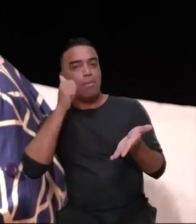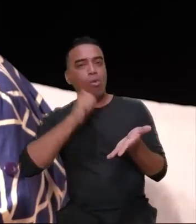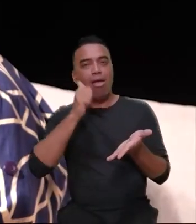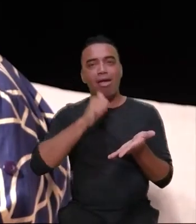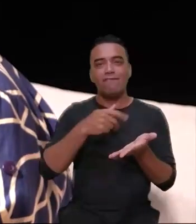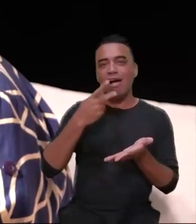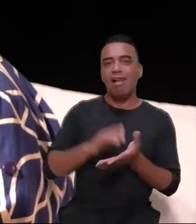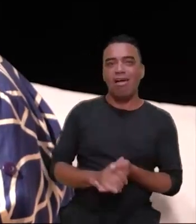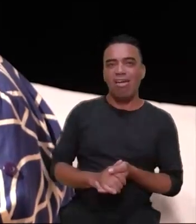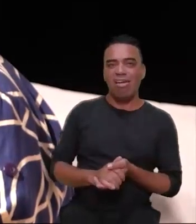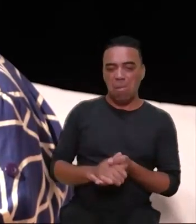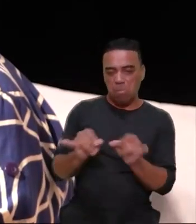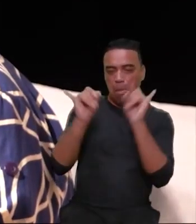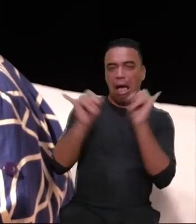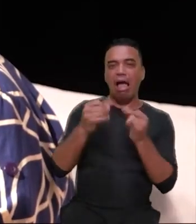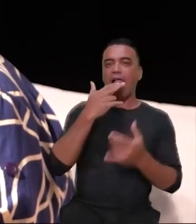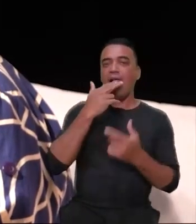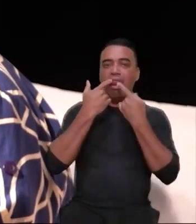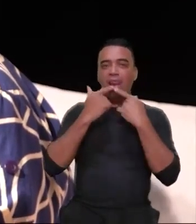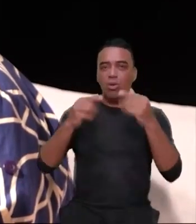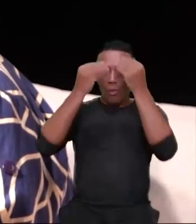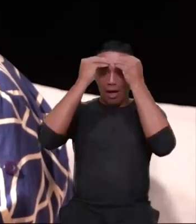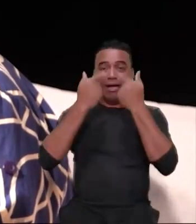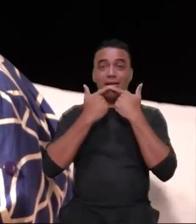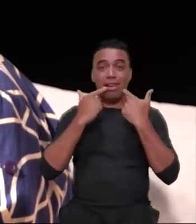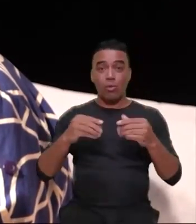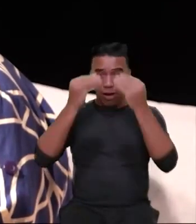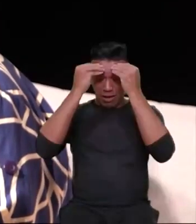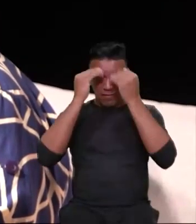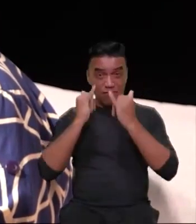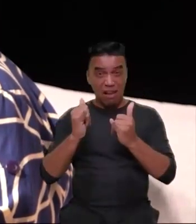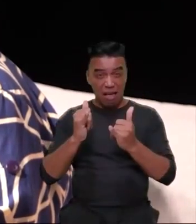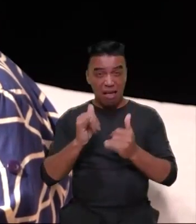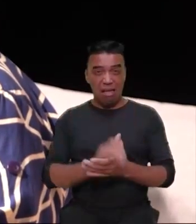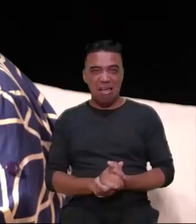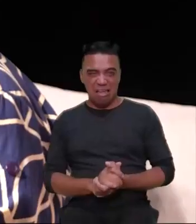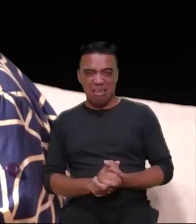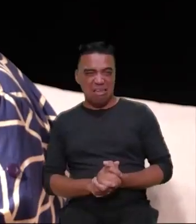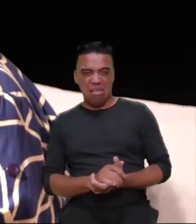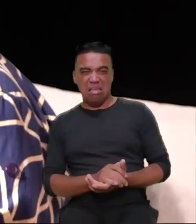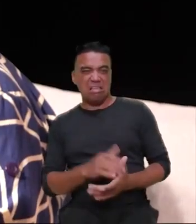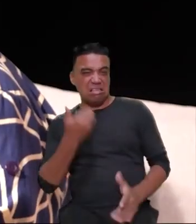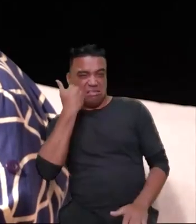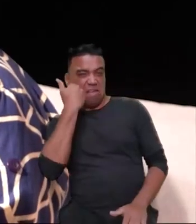vulgar. Não é. Não é. Quem falar que a minha linguagem é vulgar, endoidou.